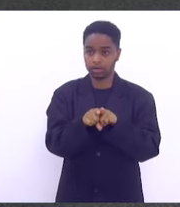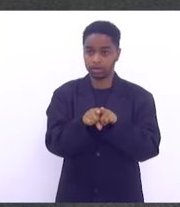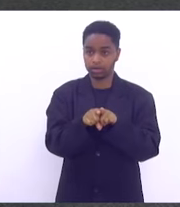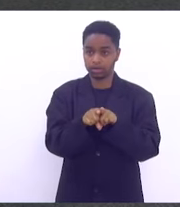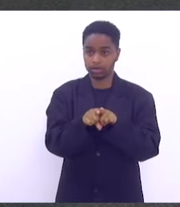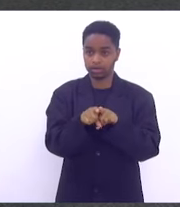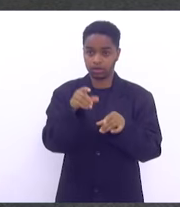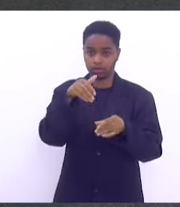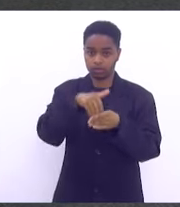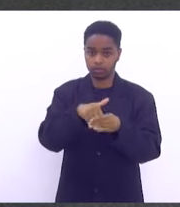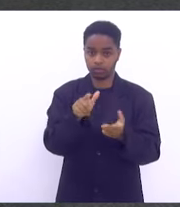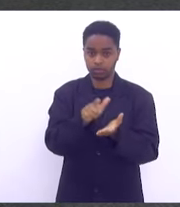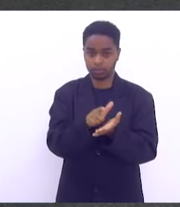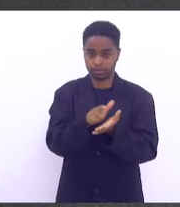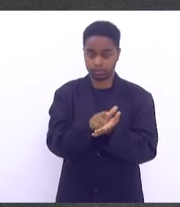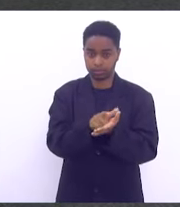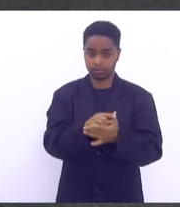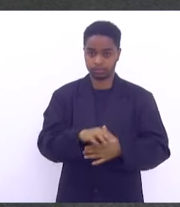com voto de papel.